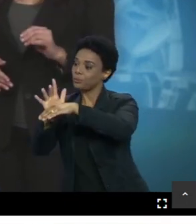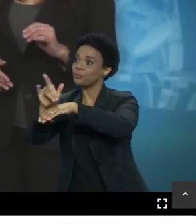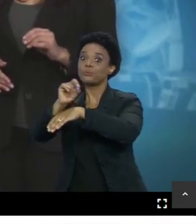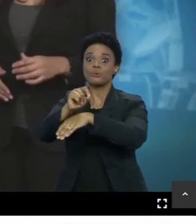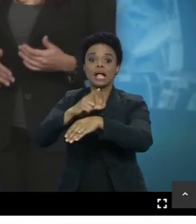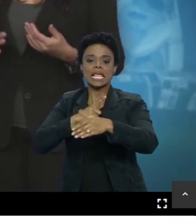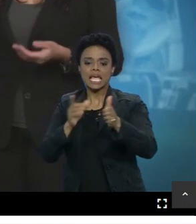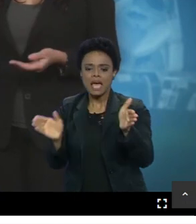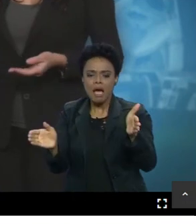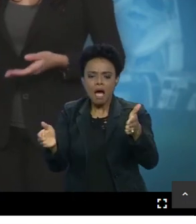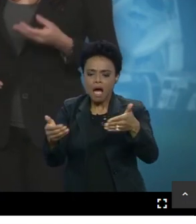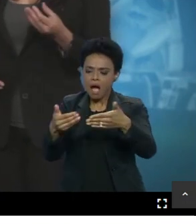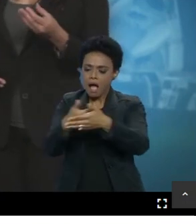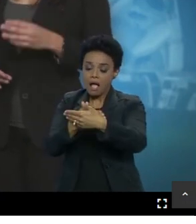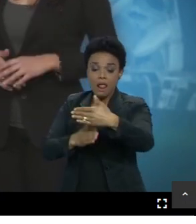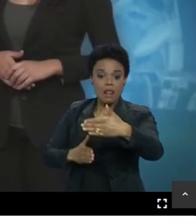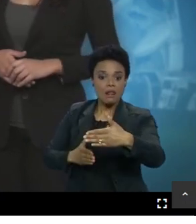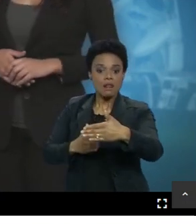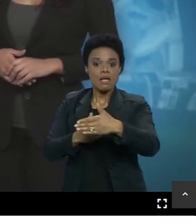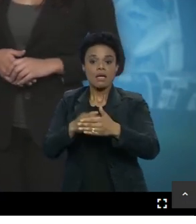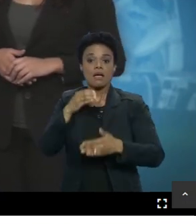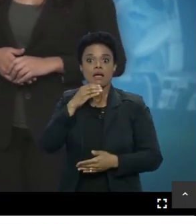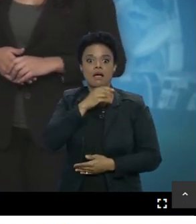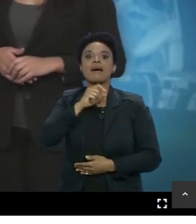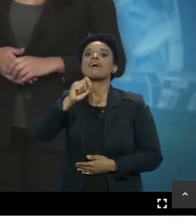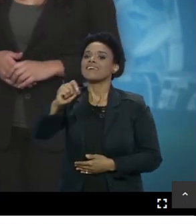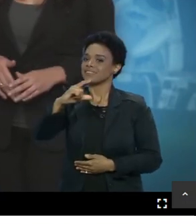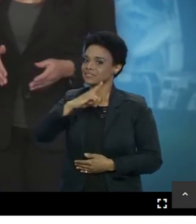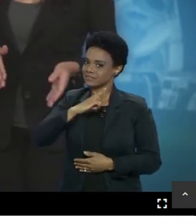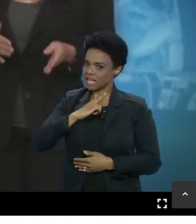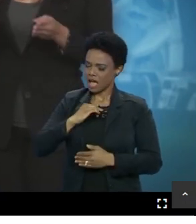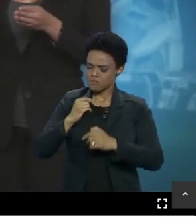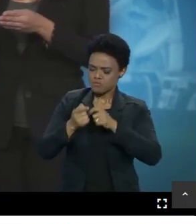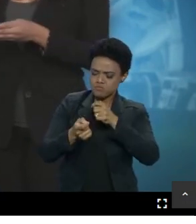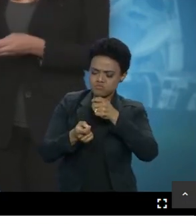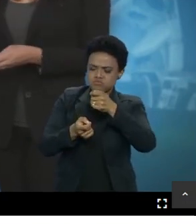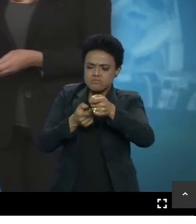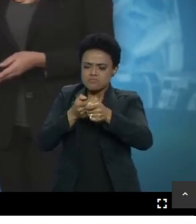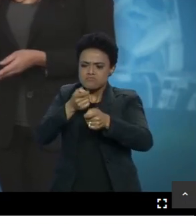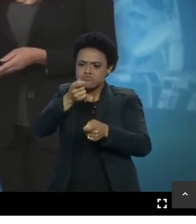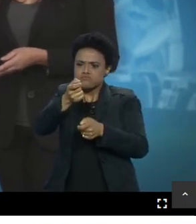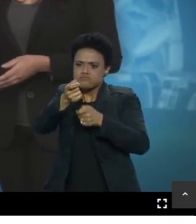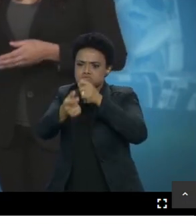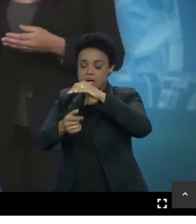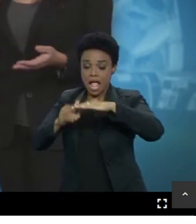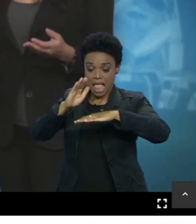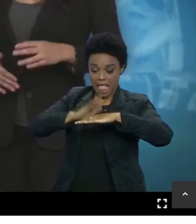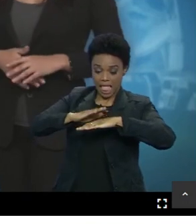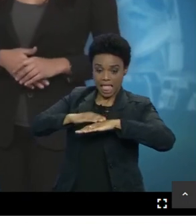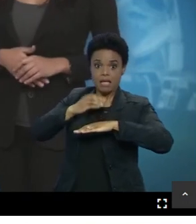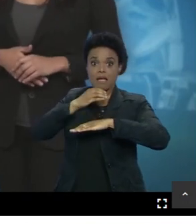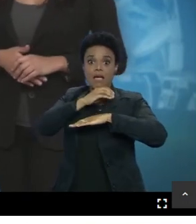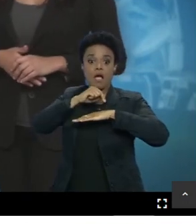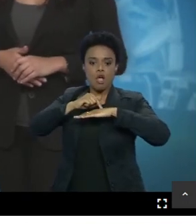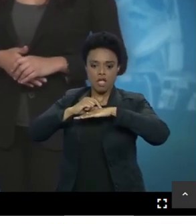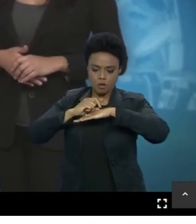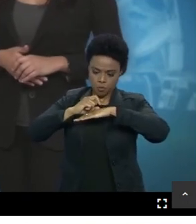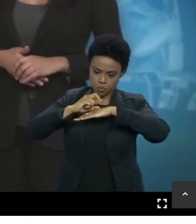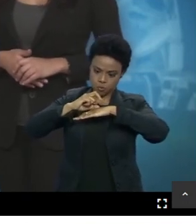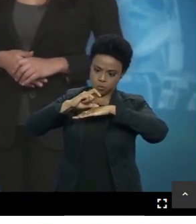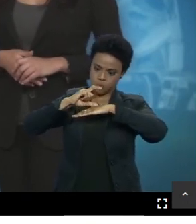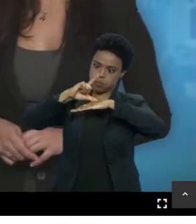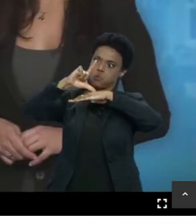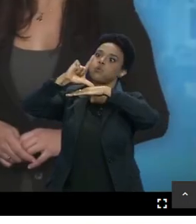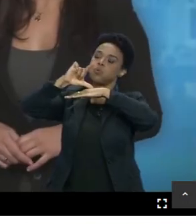limite térmica, na qual existe um gradiente de temperaturas desde a temperatura da superfície até a temperatura do